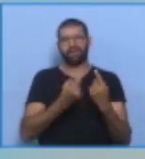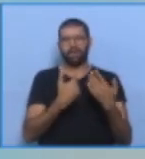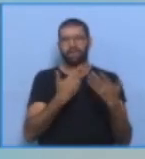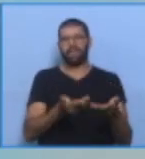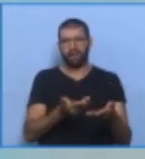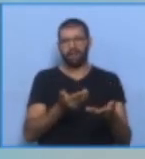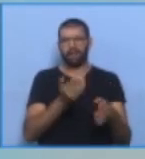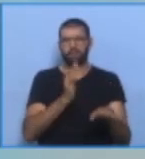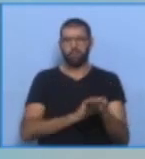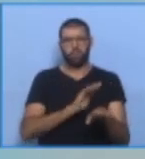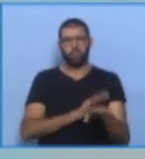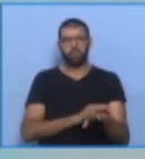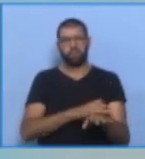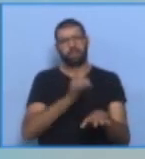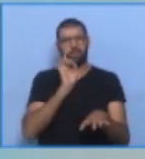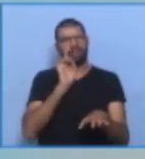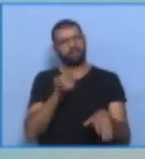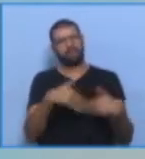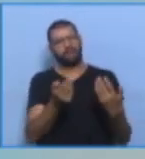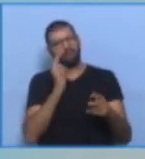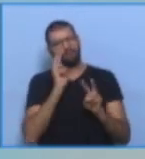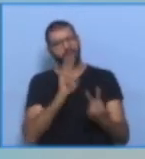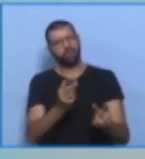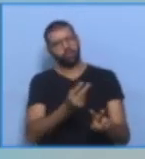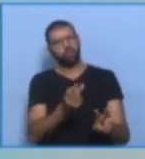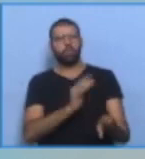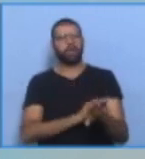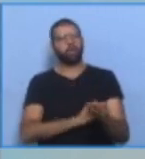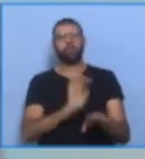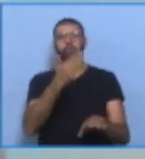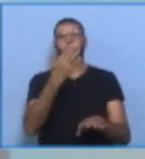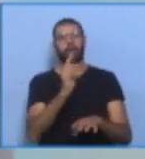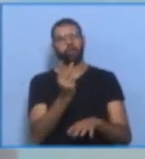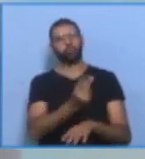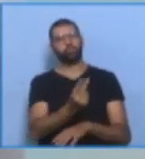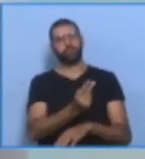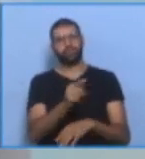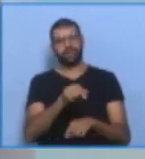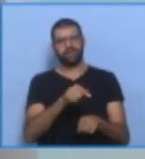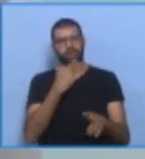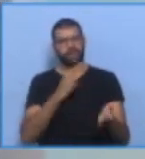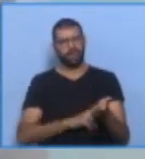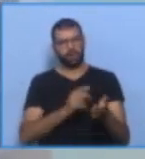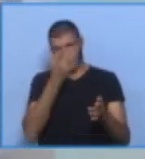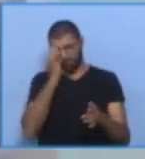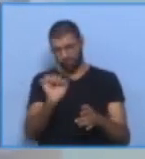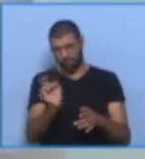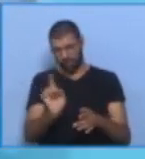àquela dimensão do pecado. Olhamos para eles apenas como os primeiros pecadores. E isso não é inteiramente verdade, na sua